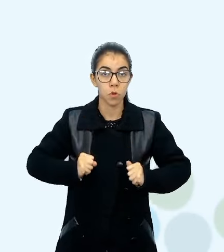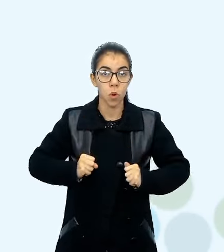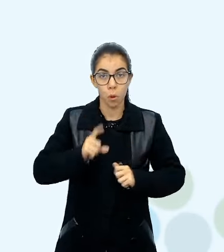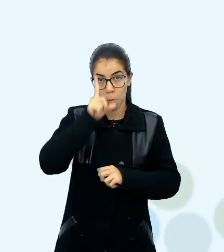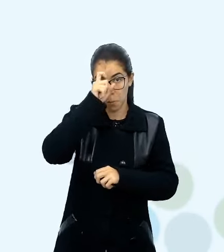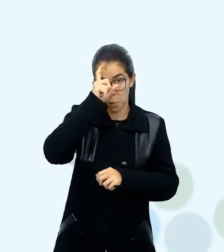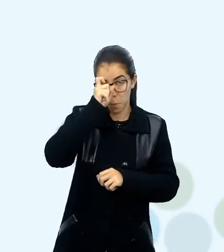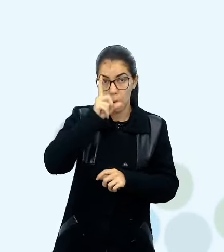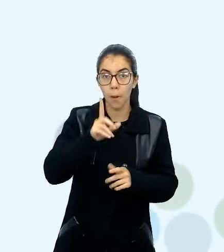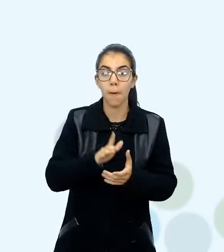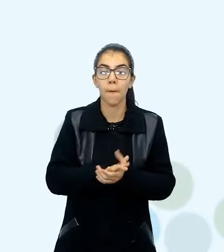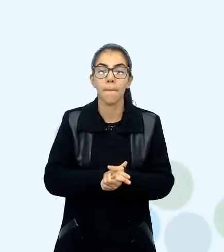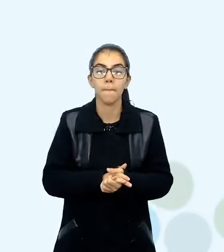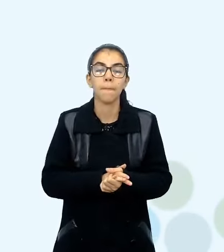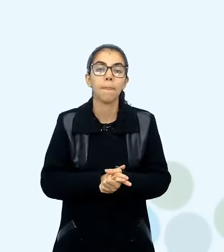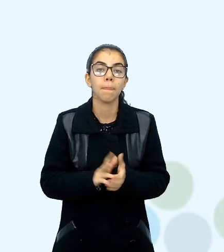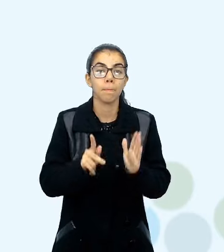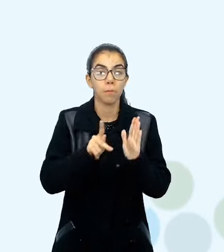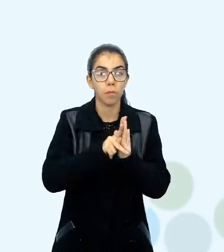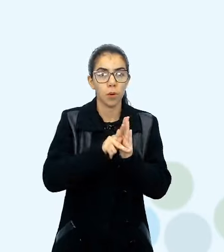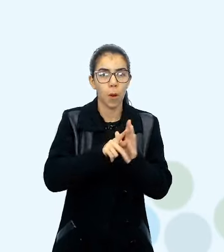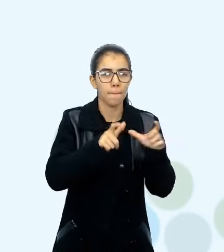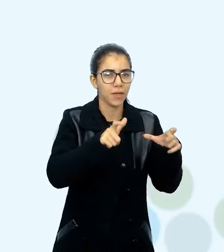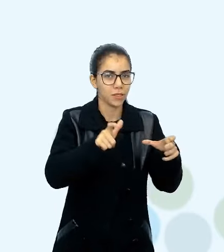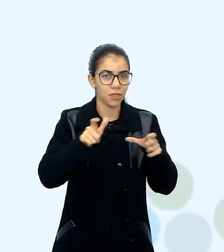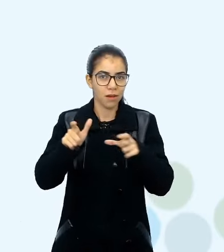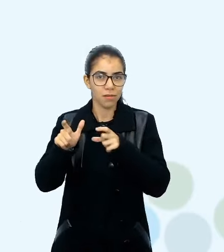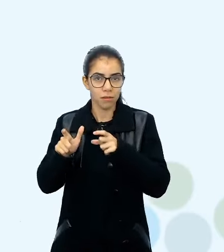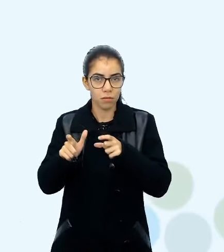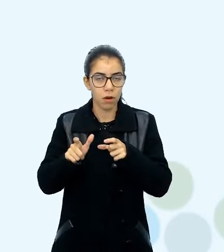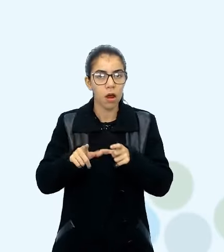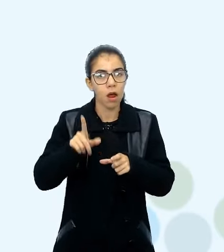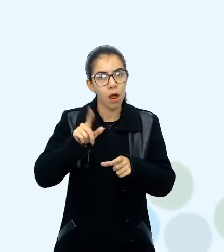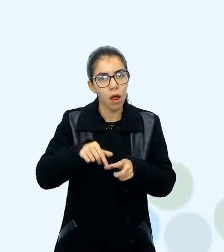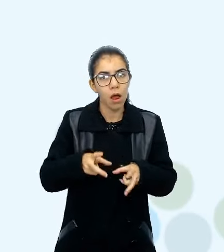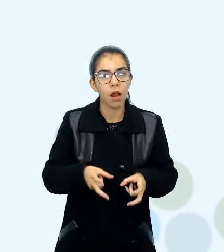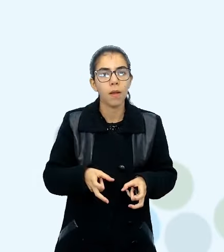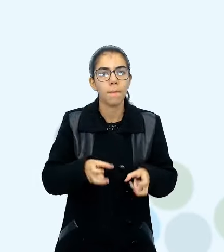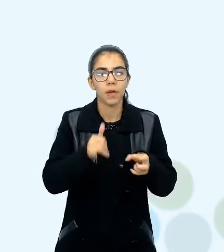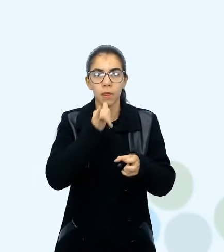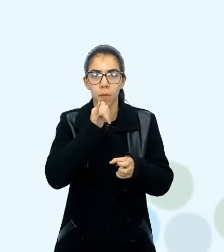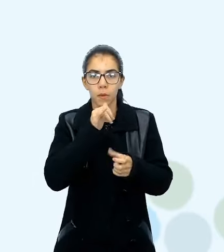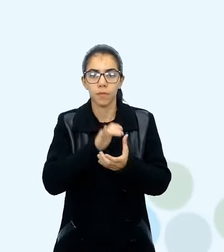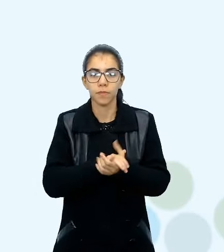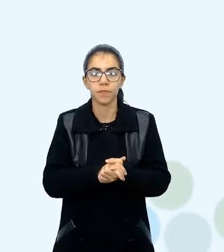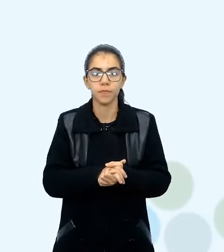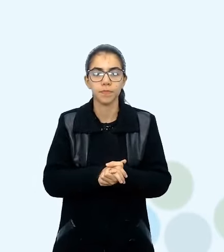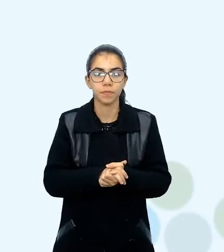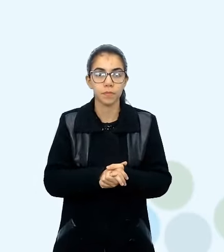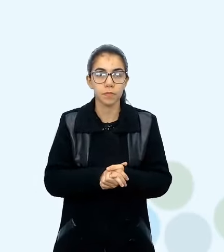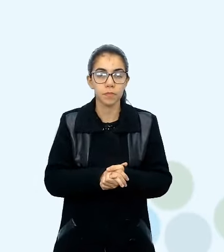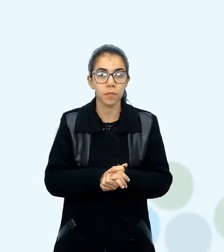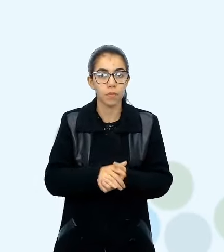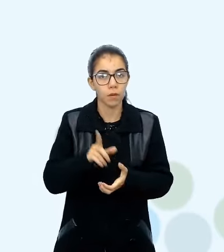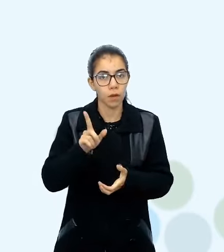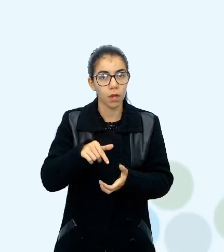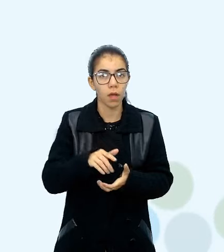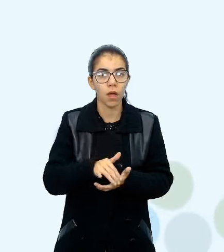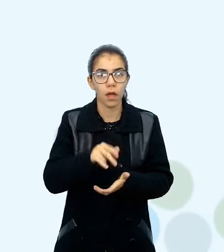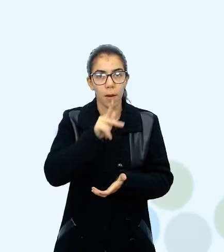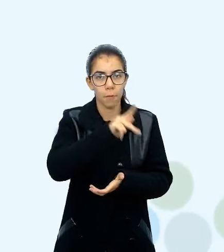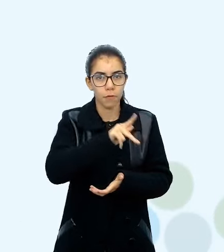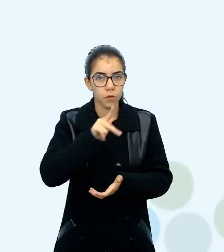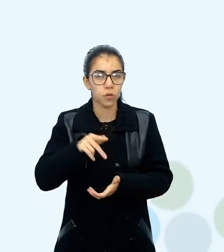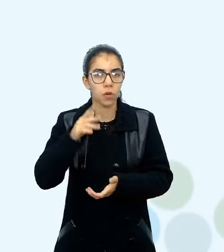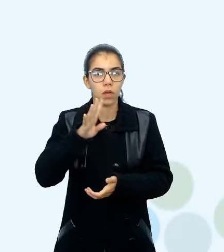alguma coisa, ou da escola, ela também ter isso, né, se ela vai numa sala, né, então ela saber quem é a